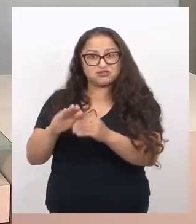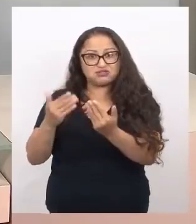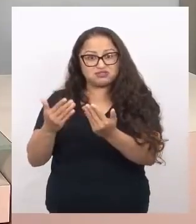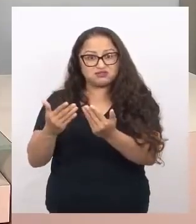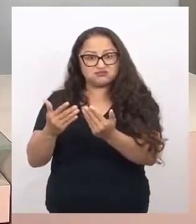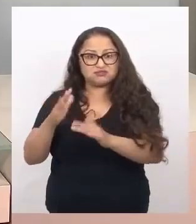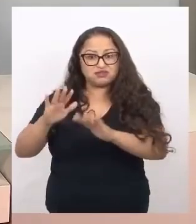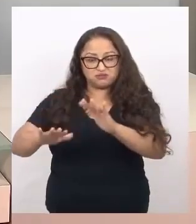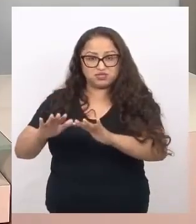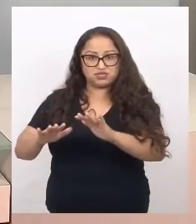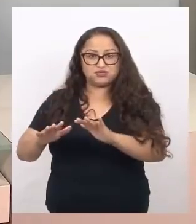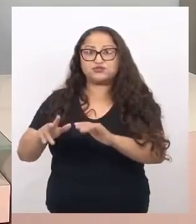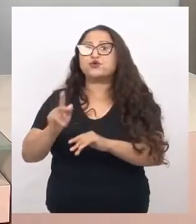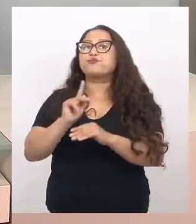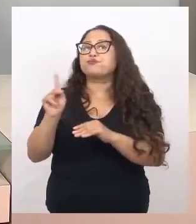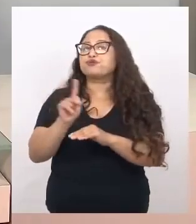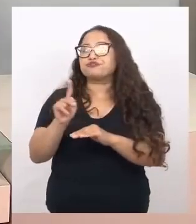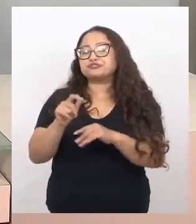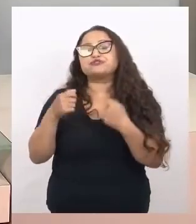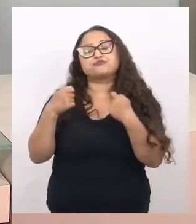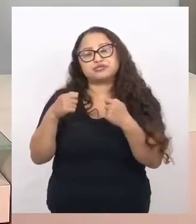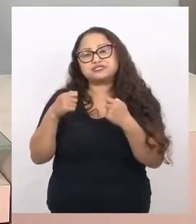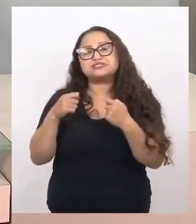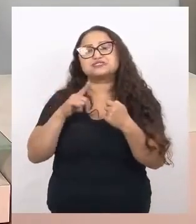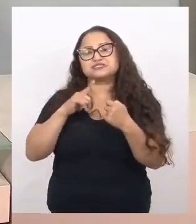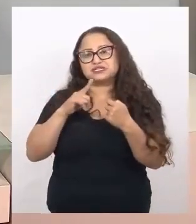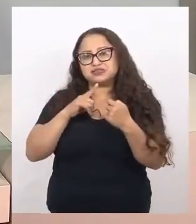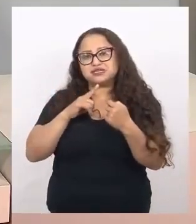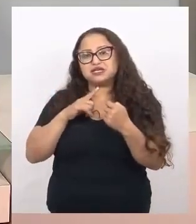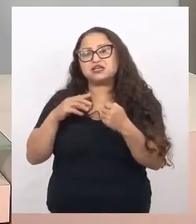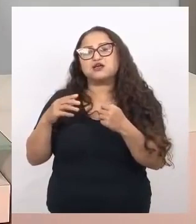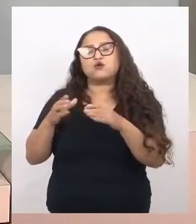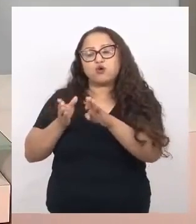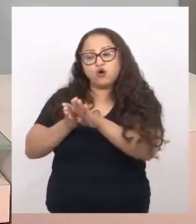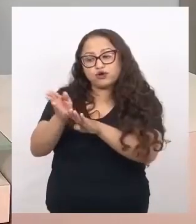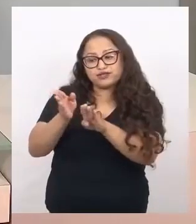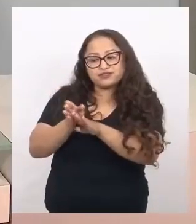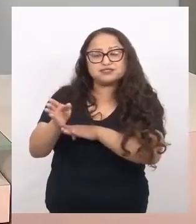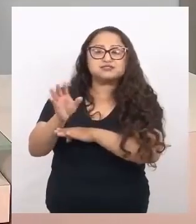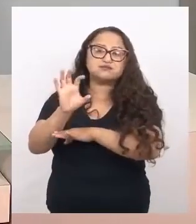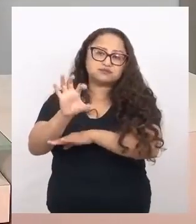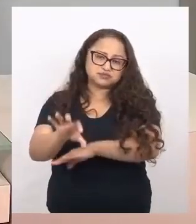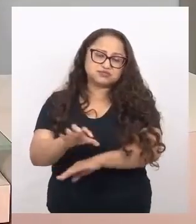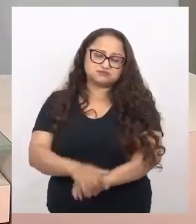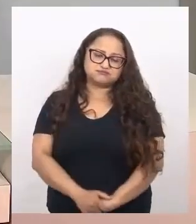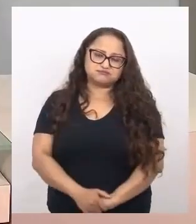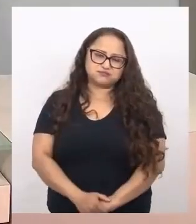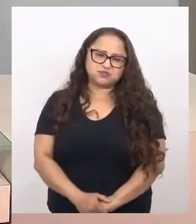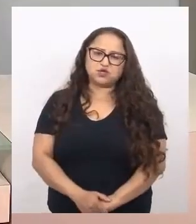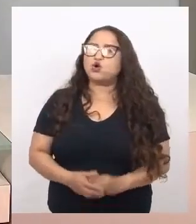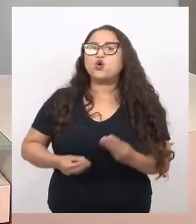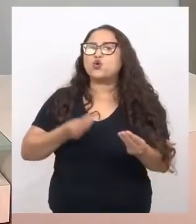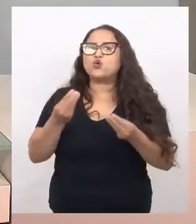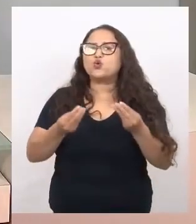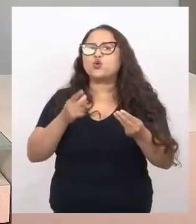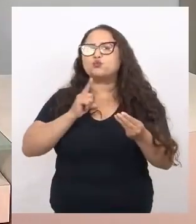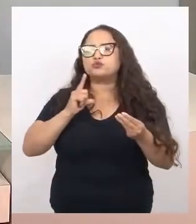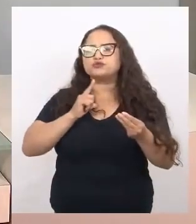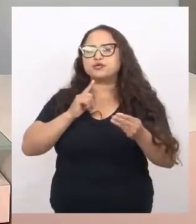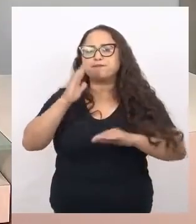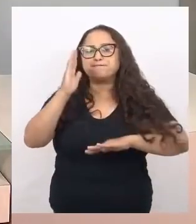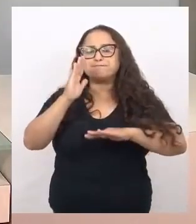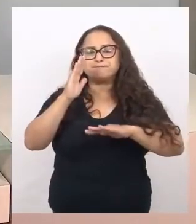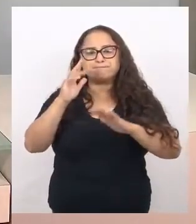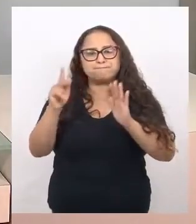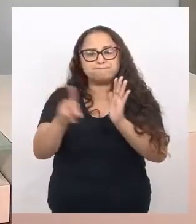mesmo professor deve fazer o acompanhamento dessa turma nessa componente específica. Como isso vai acontecer na atribuição? Que